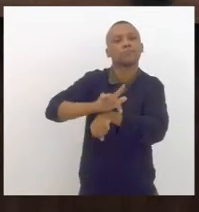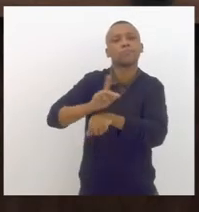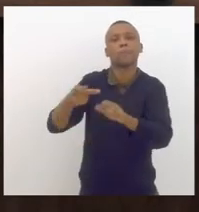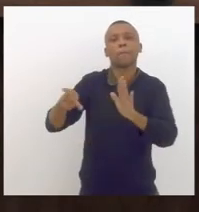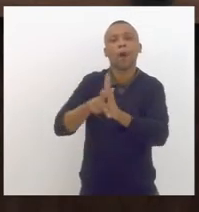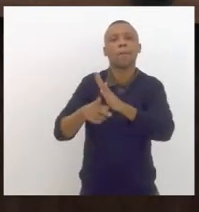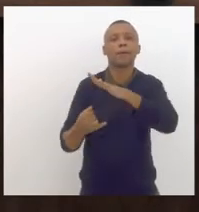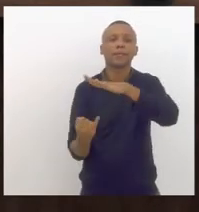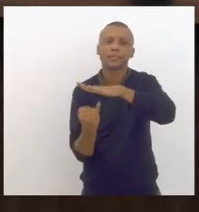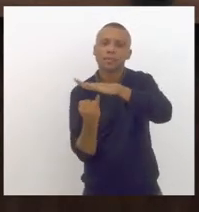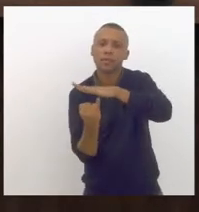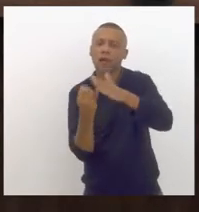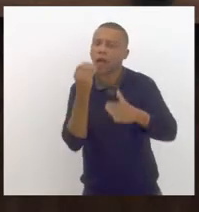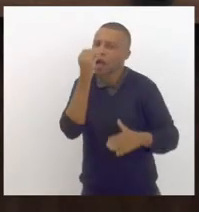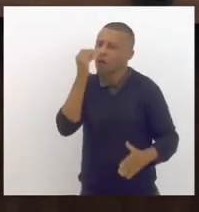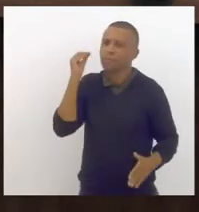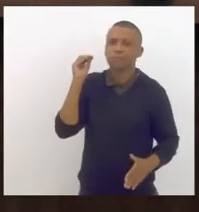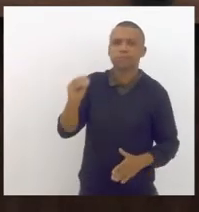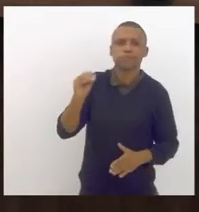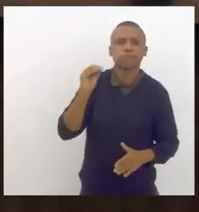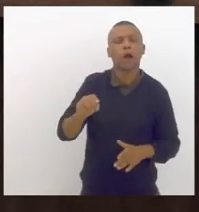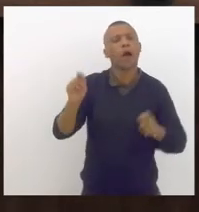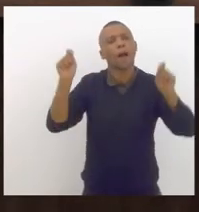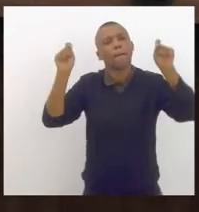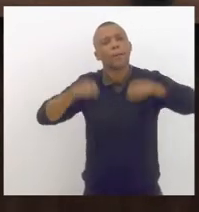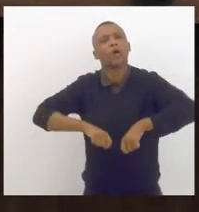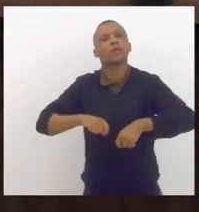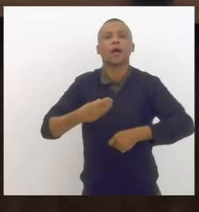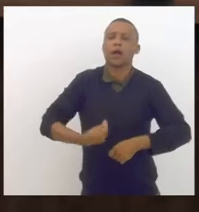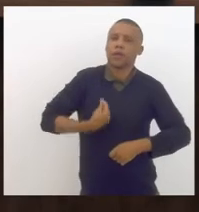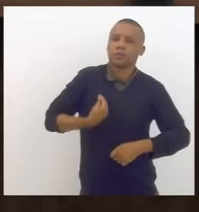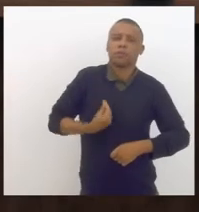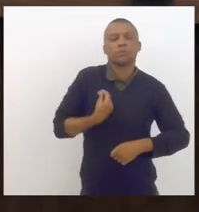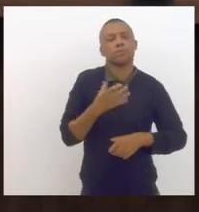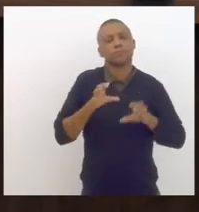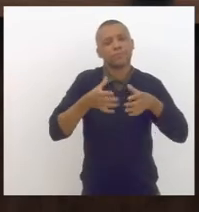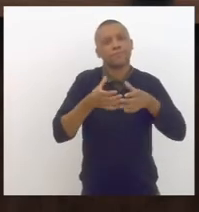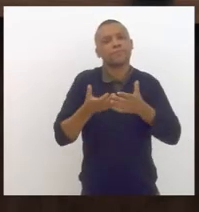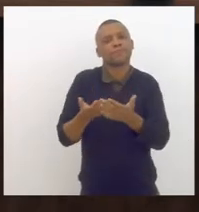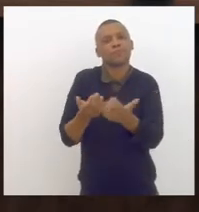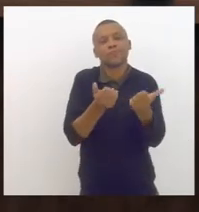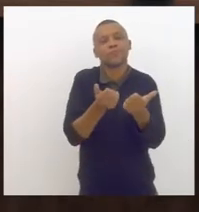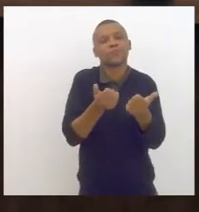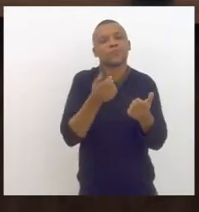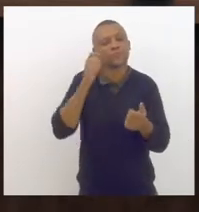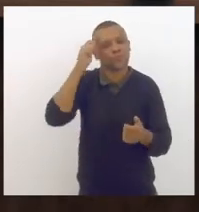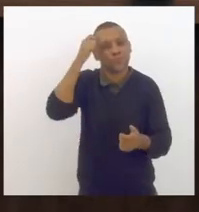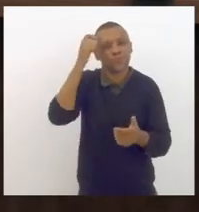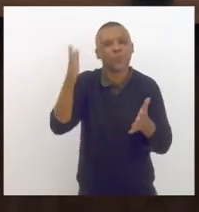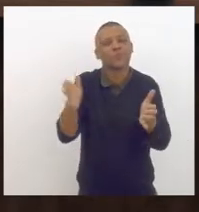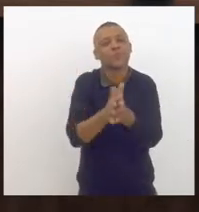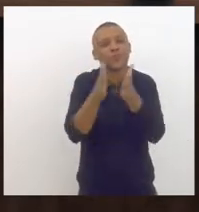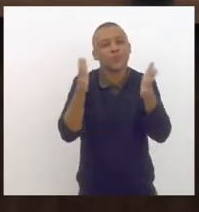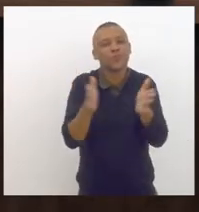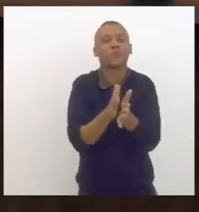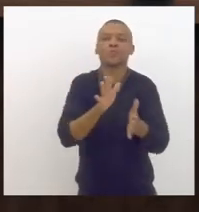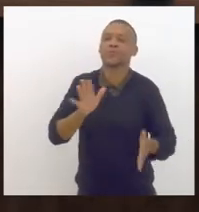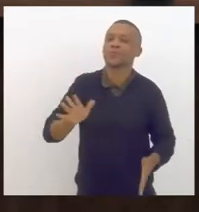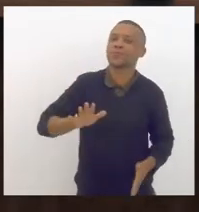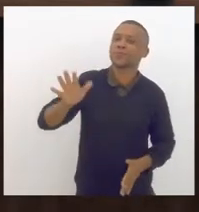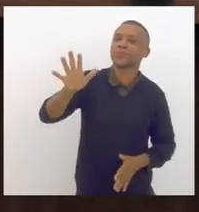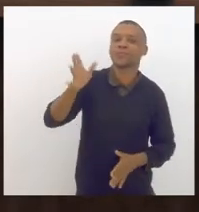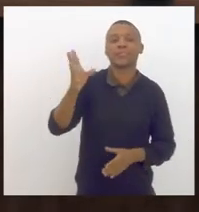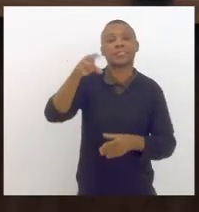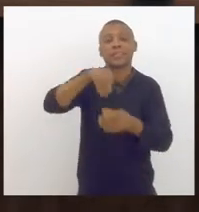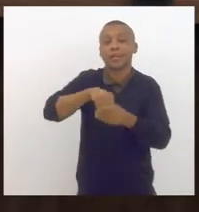institucional, ignorando a possibilidade de existência da nossa juventude preta, pobre e favelada e periférica no âmbito do Estado do